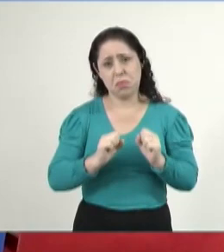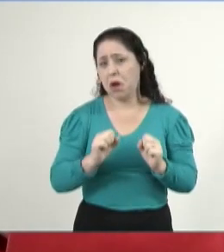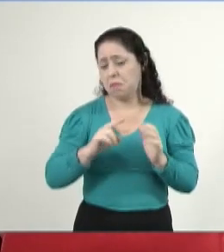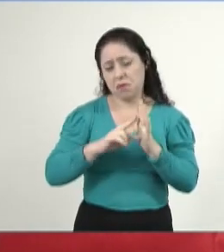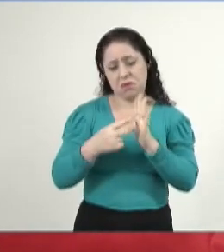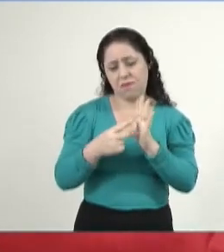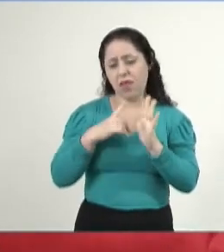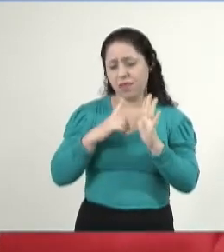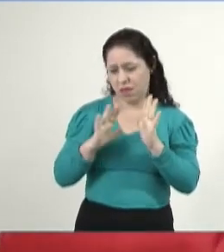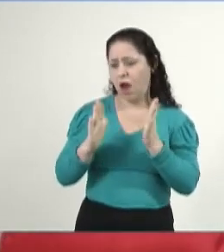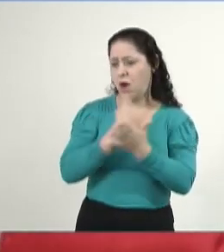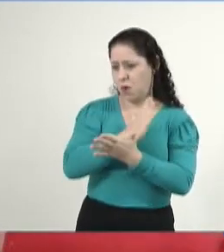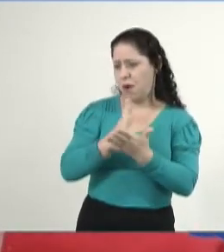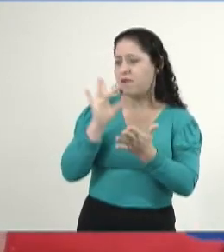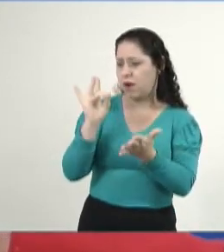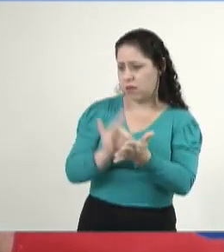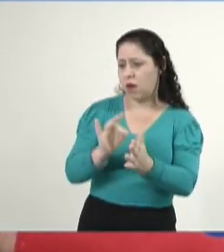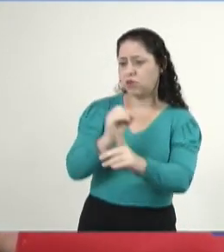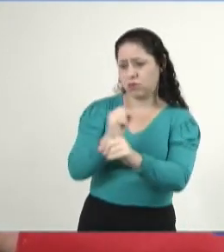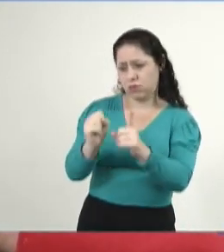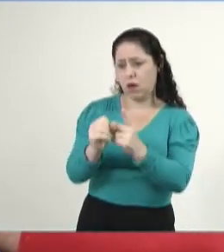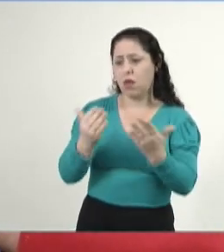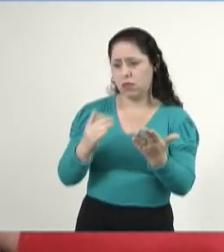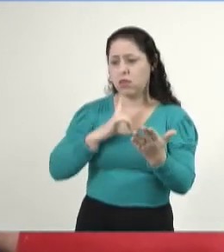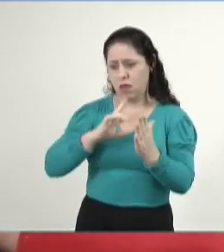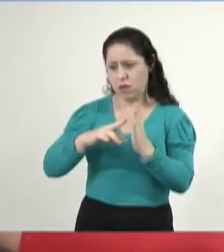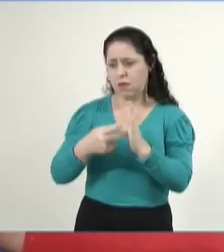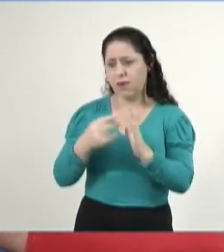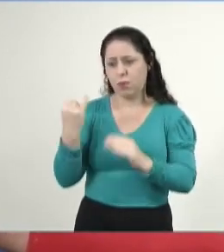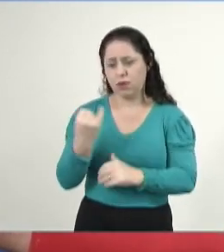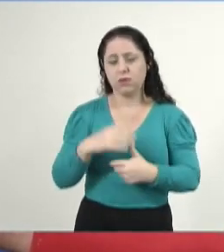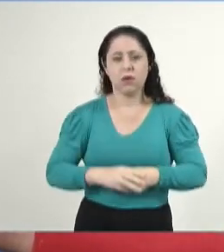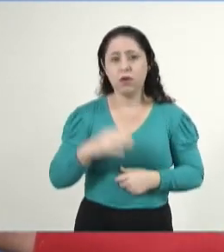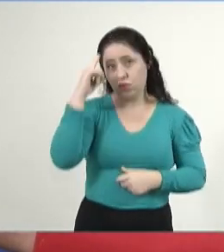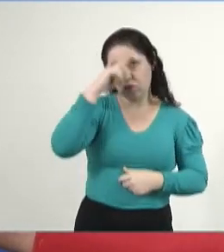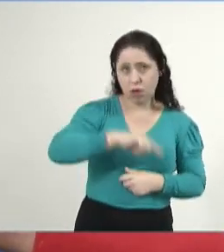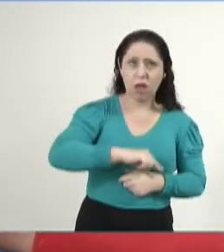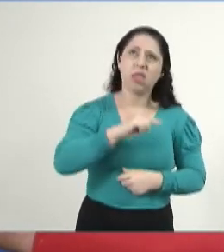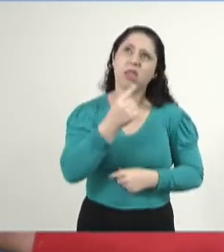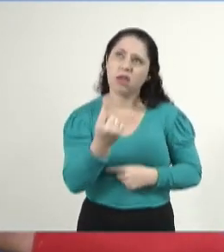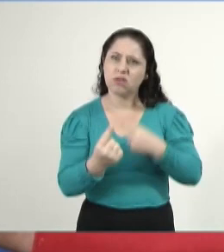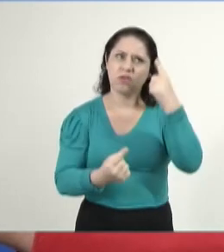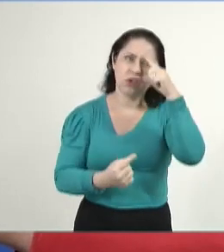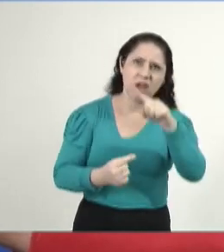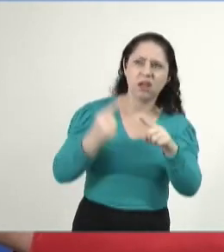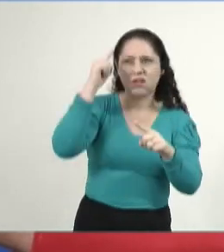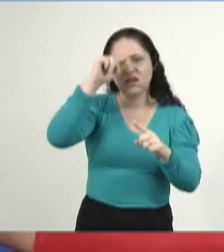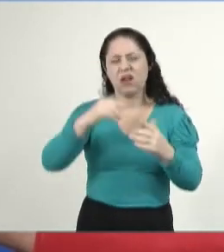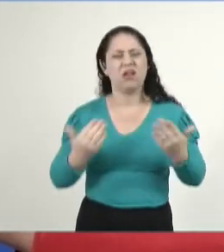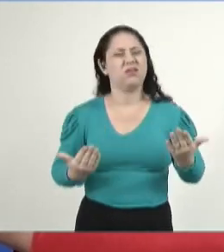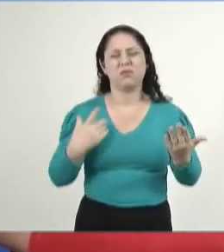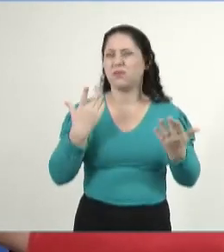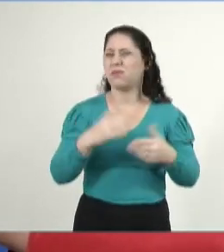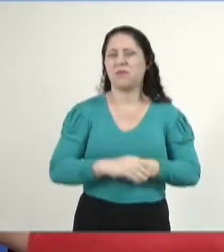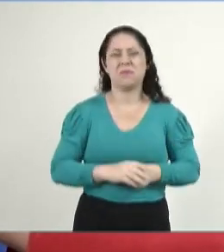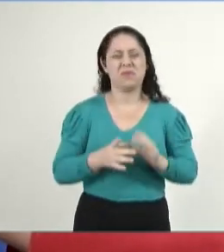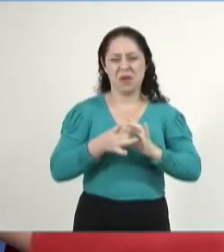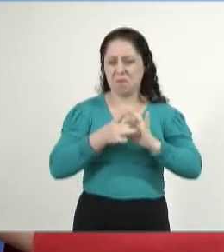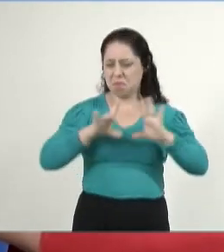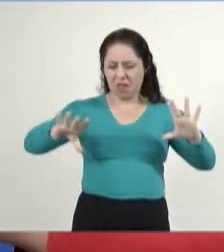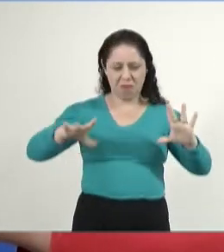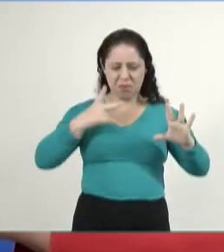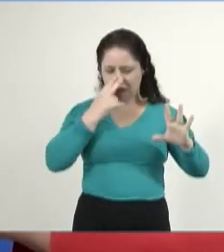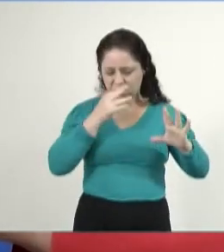algum significado real para a sociedade. Então, cria-se dia disso, dia daquilo, e na verdade isso se desconectou